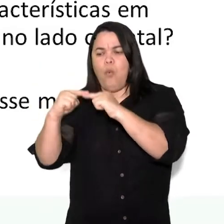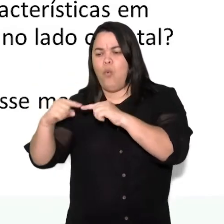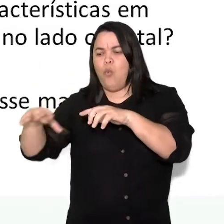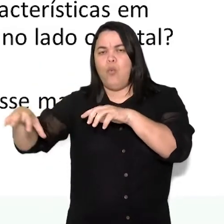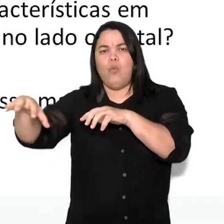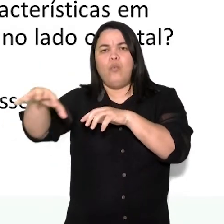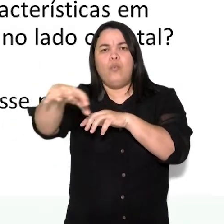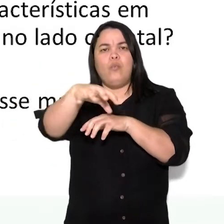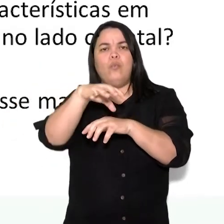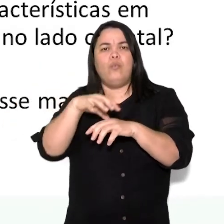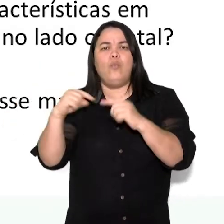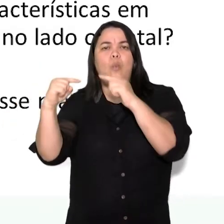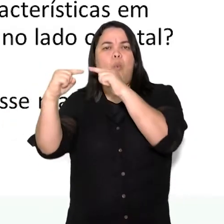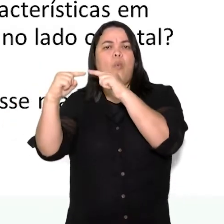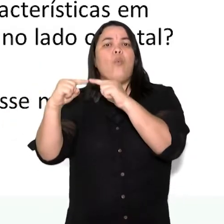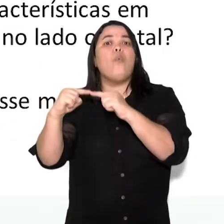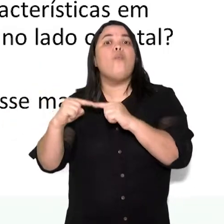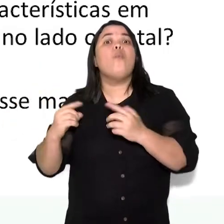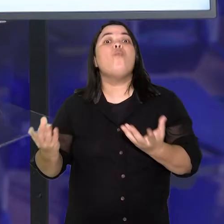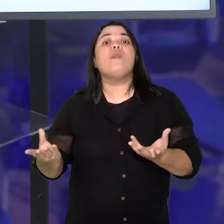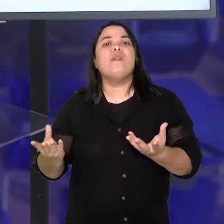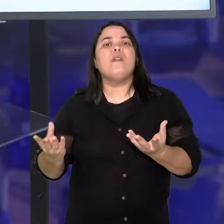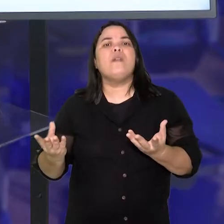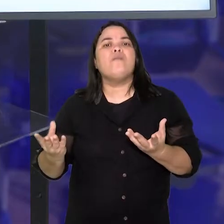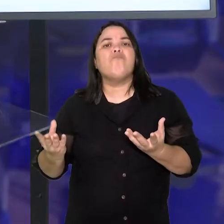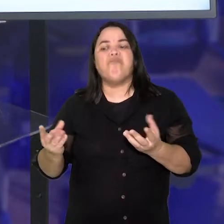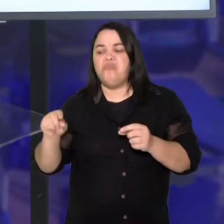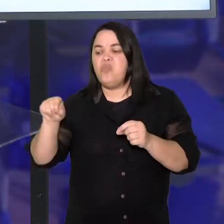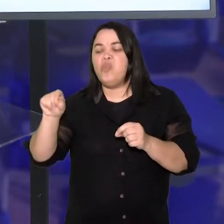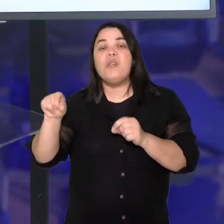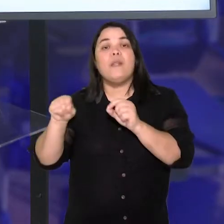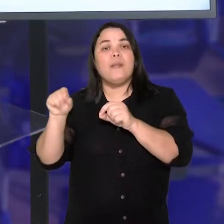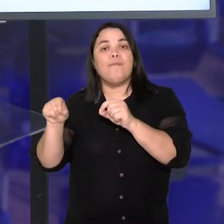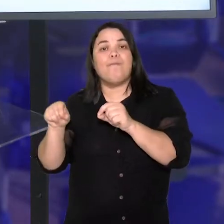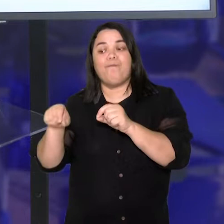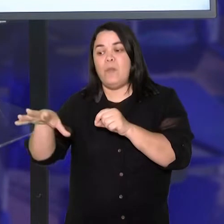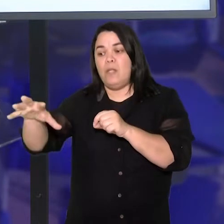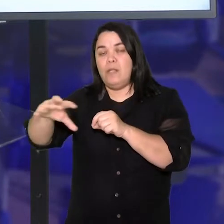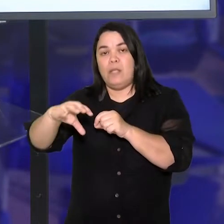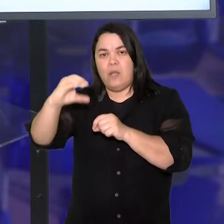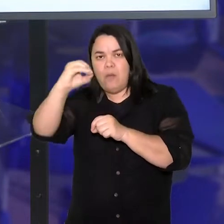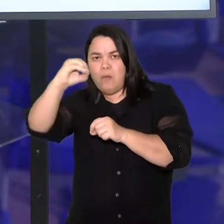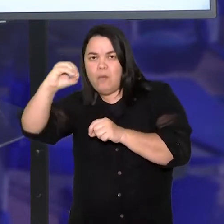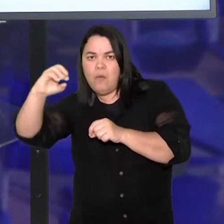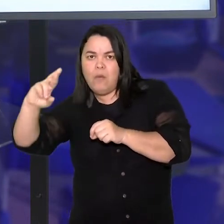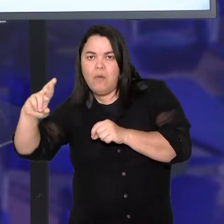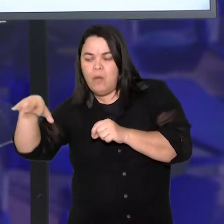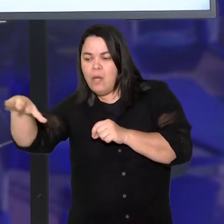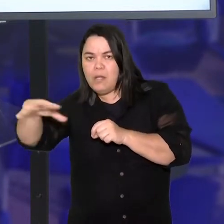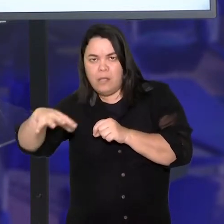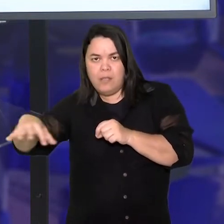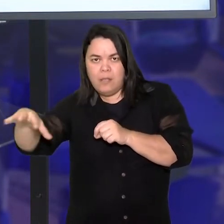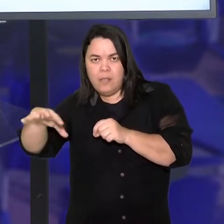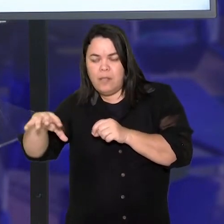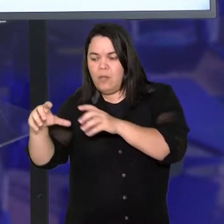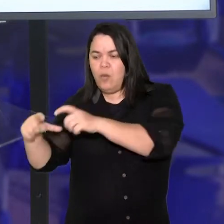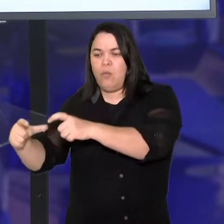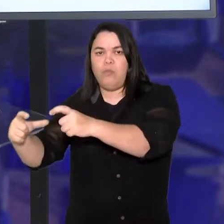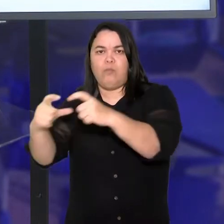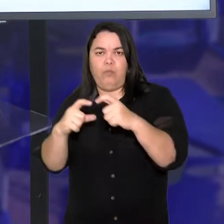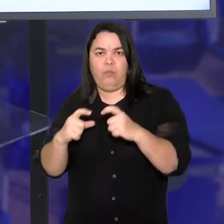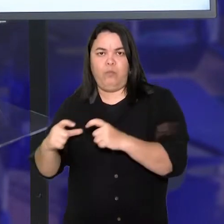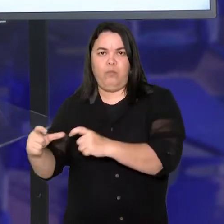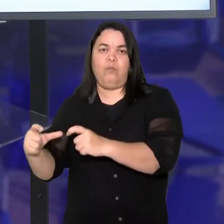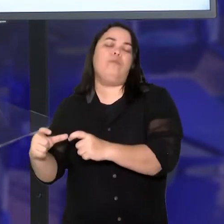lado oriental? Essa é a grande questão. No lado oriental, muitas vezes a gente vai perceber, desse ponto de vista de localização